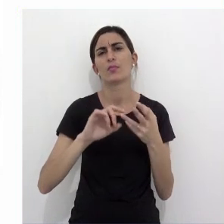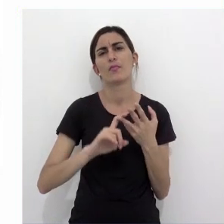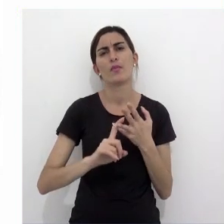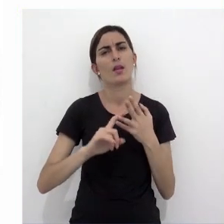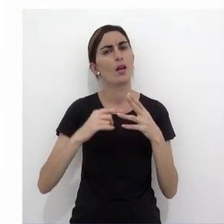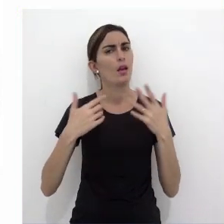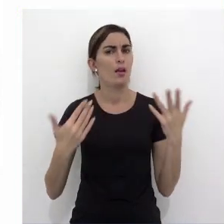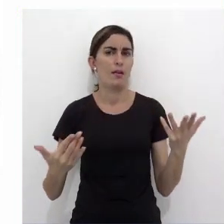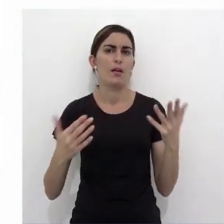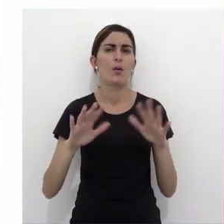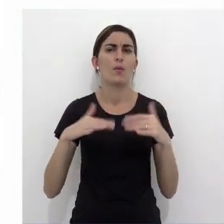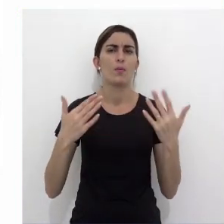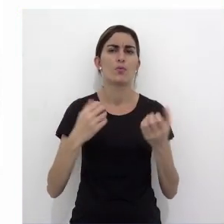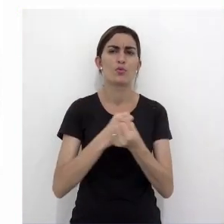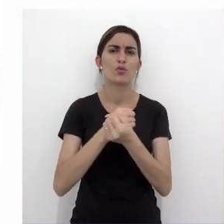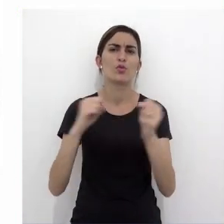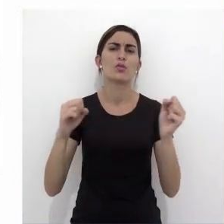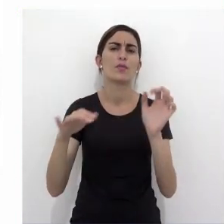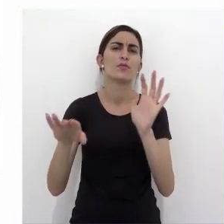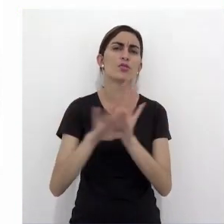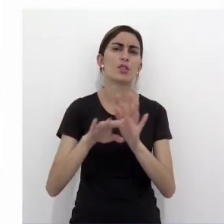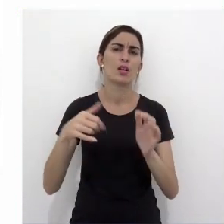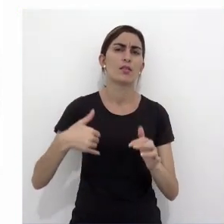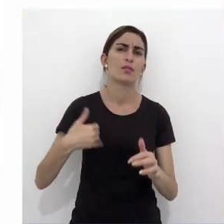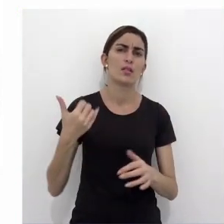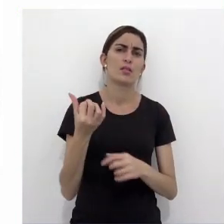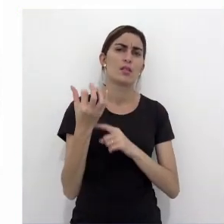qual era o escravo que chegava aos 60 anos de idade?